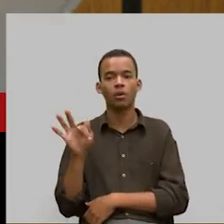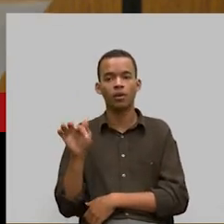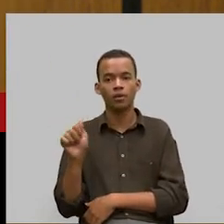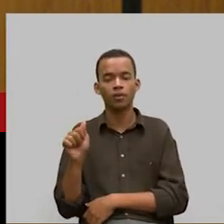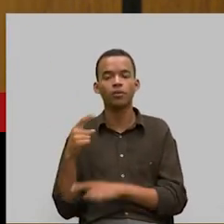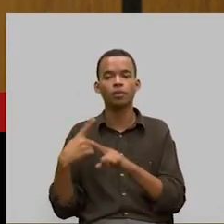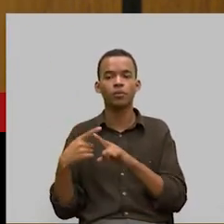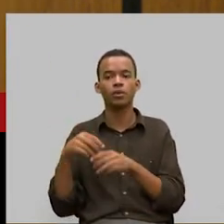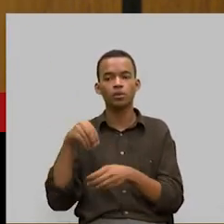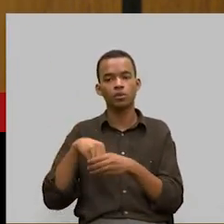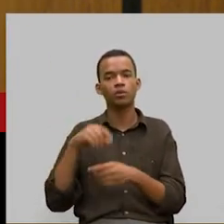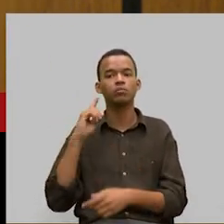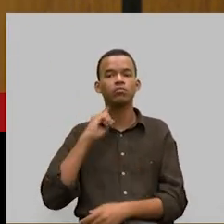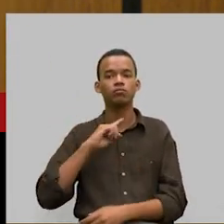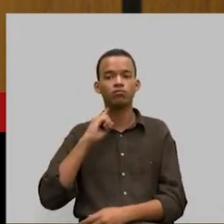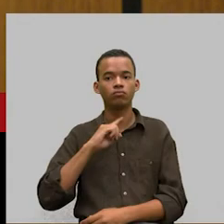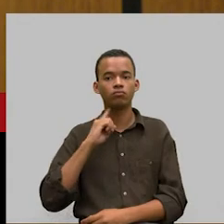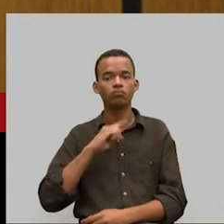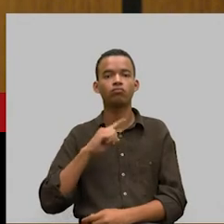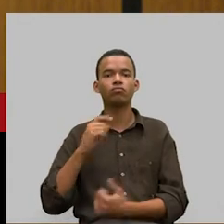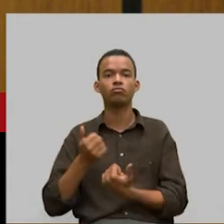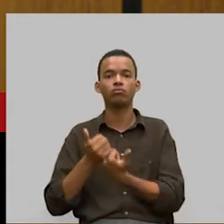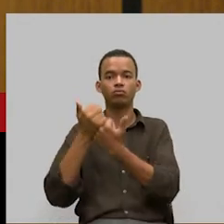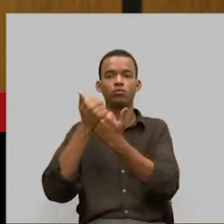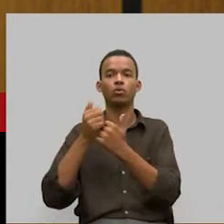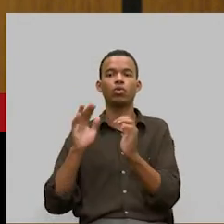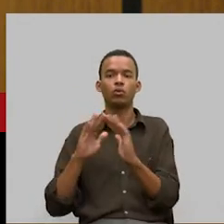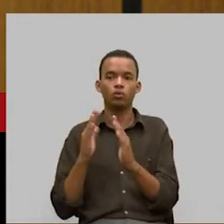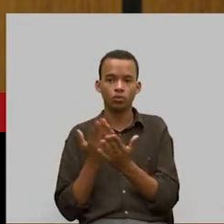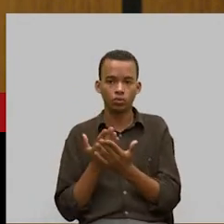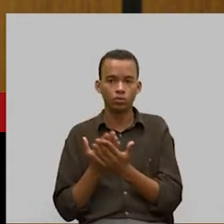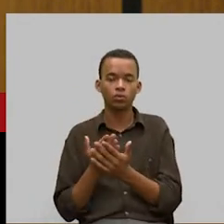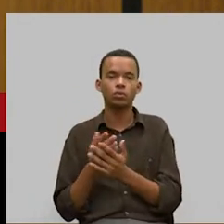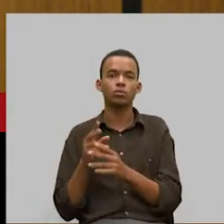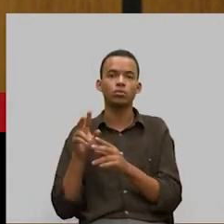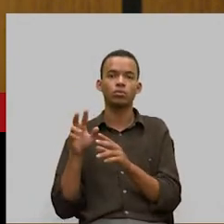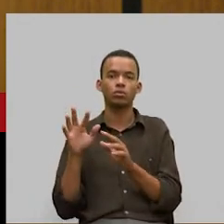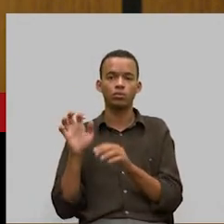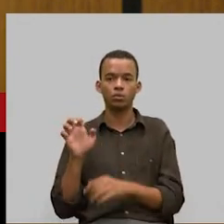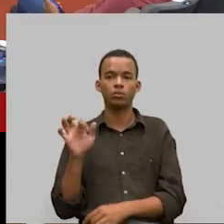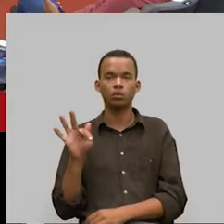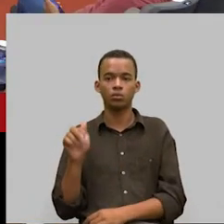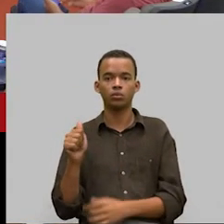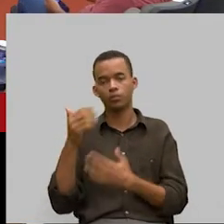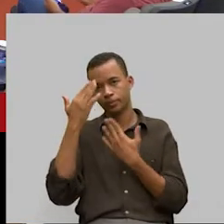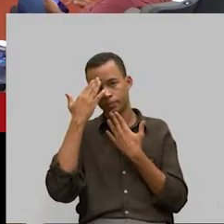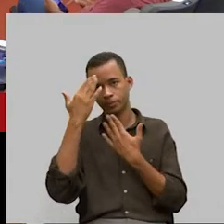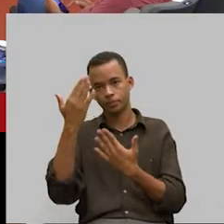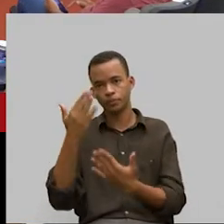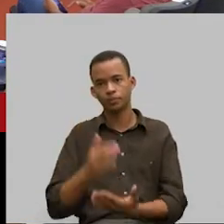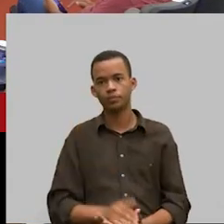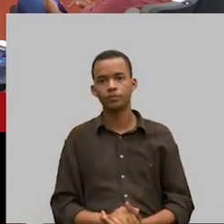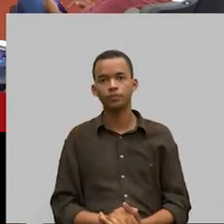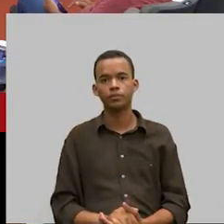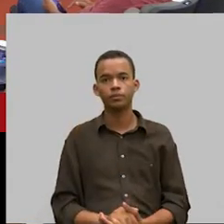eh na no Apoio às escolas famílias agrícolas Obrigado a todos e